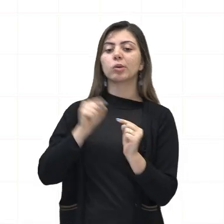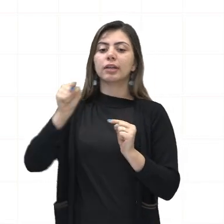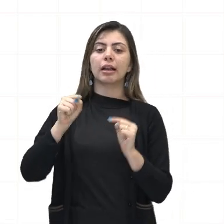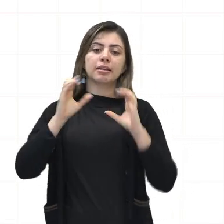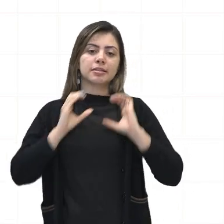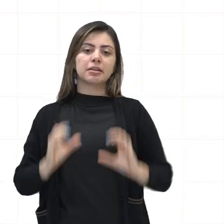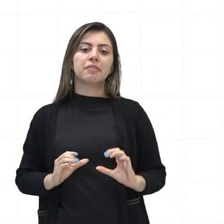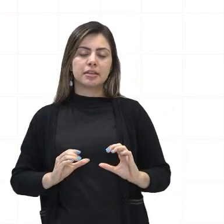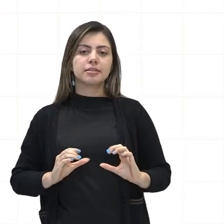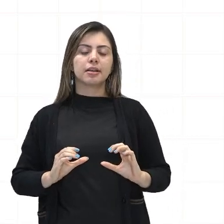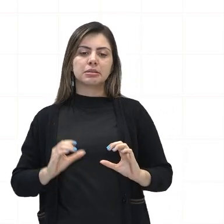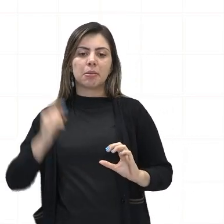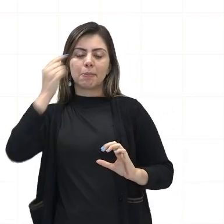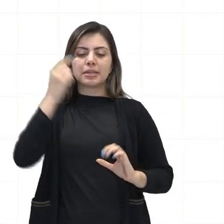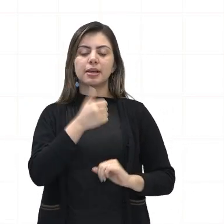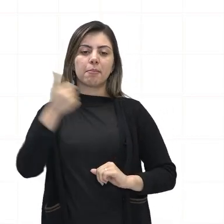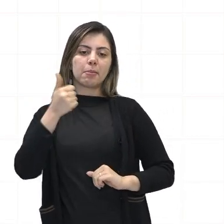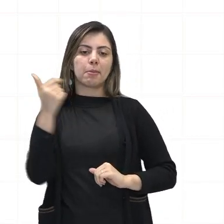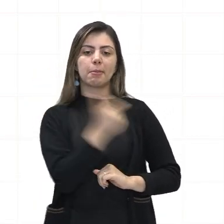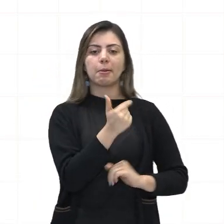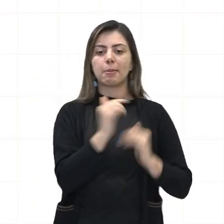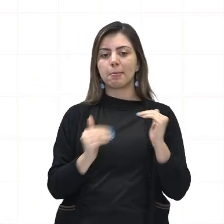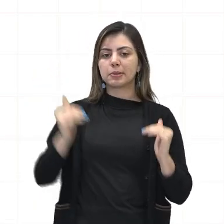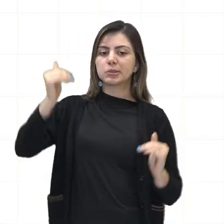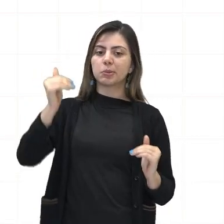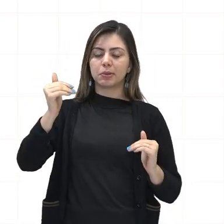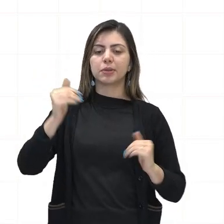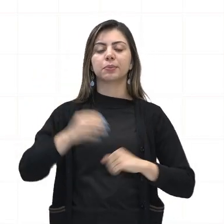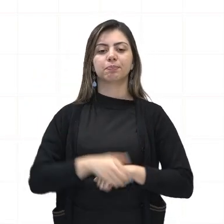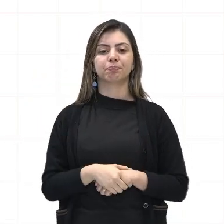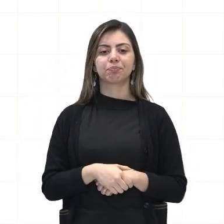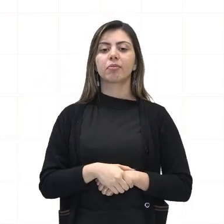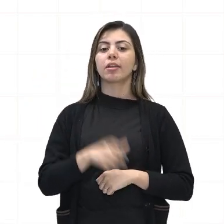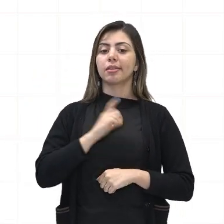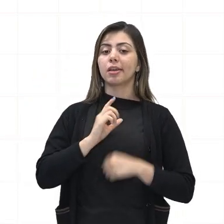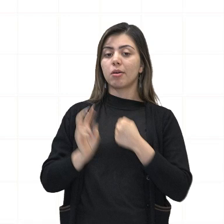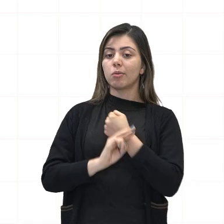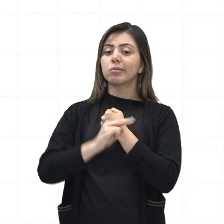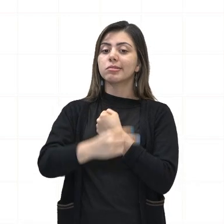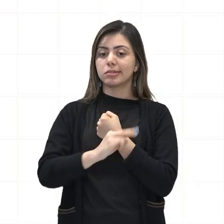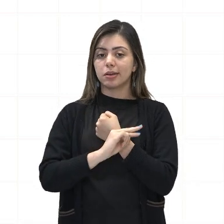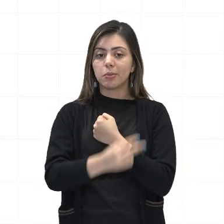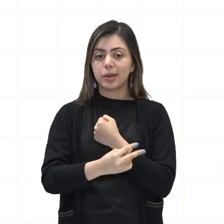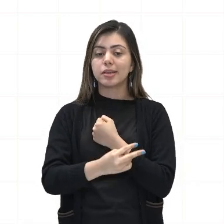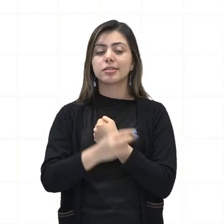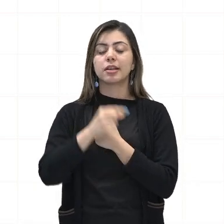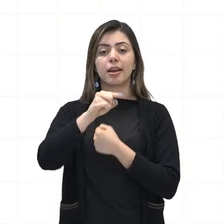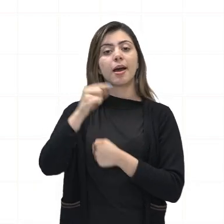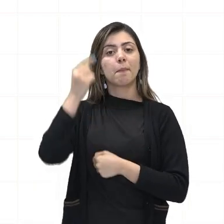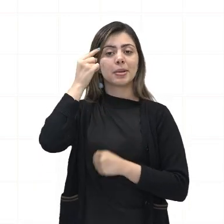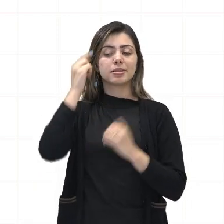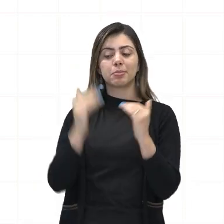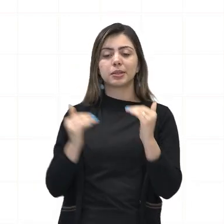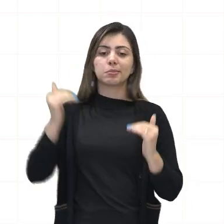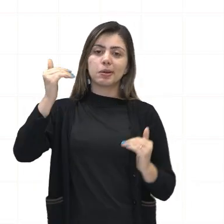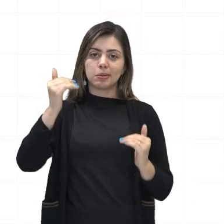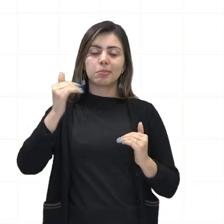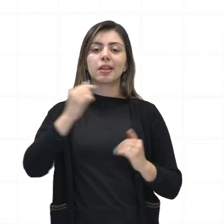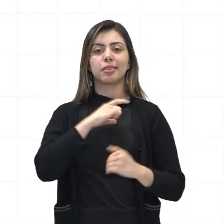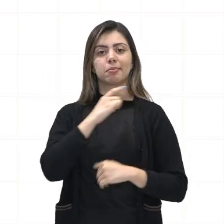das comunidades indígenas diante da ofensiva civilizatória, os impactos do pensamento e das